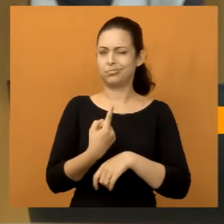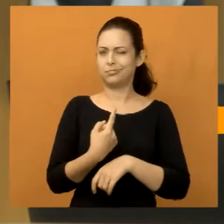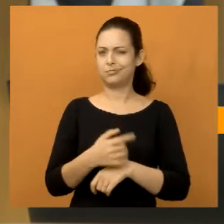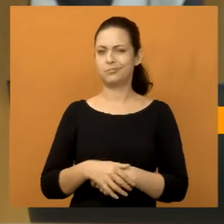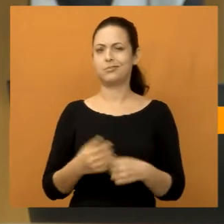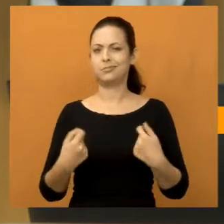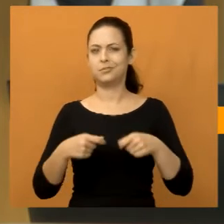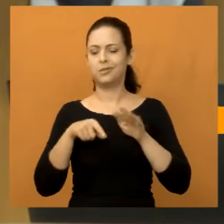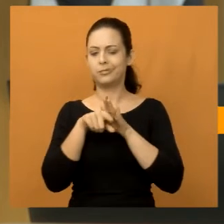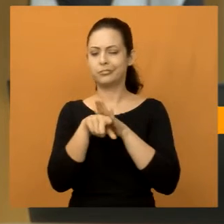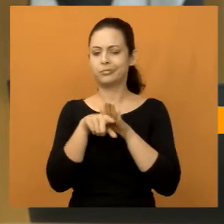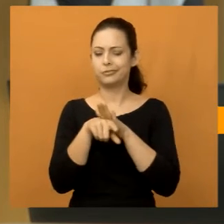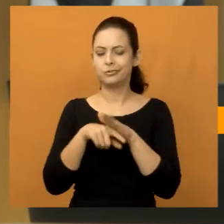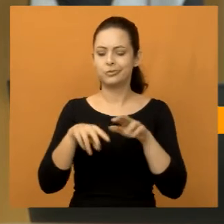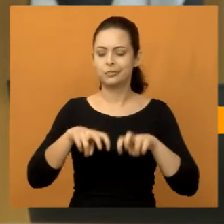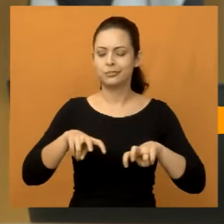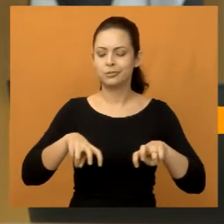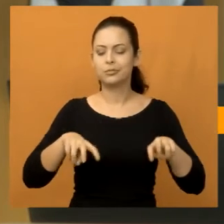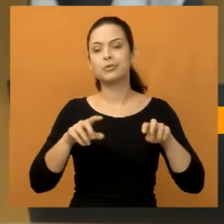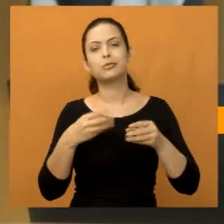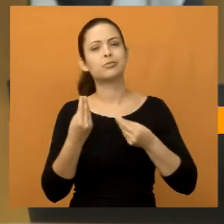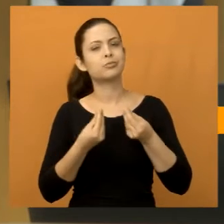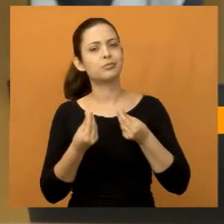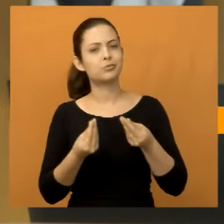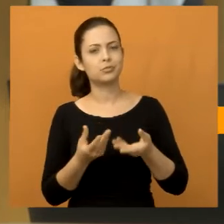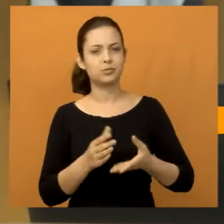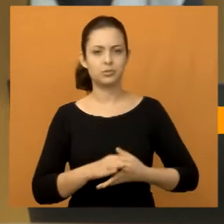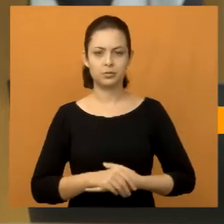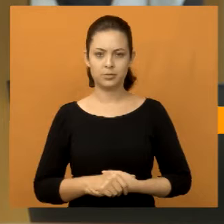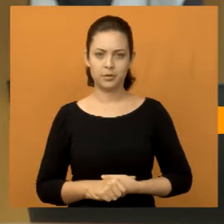tem que ser apurado mesmo a fundo, né?